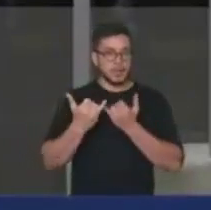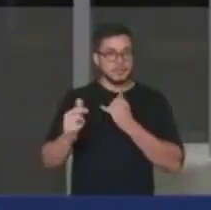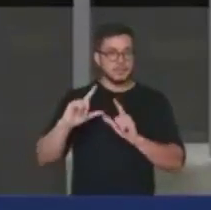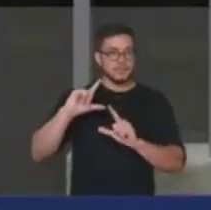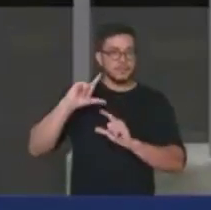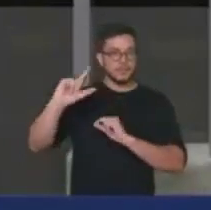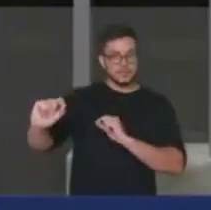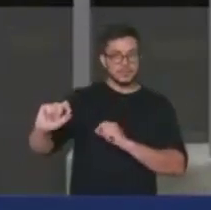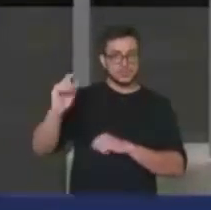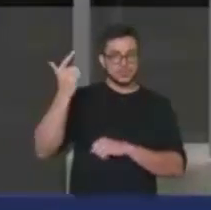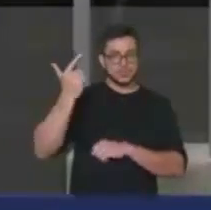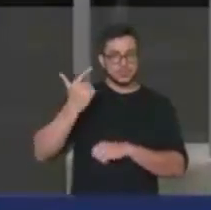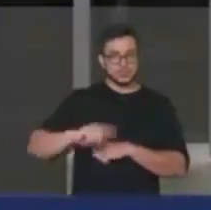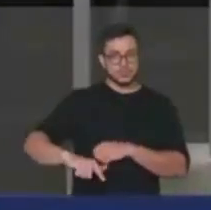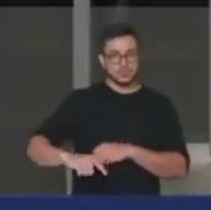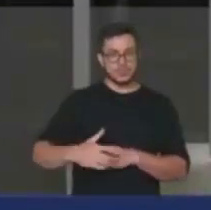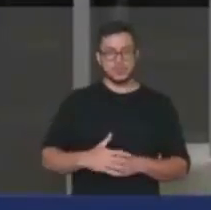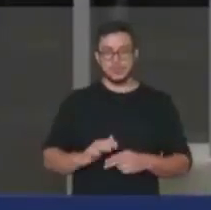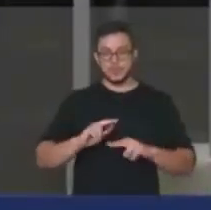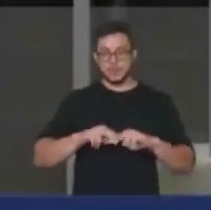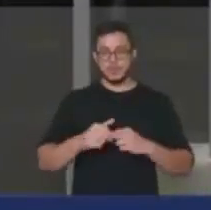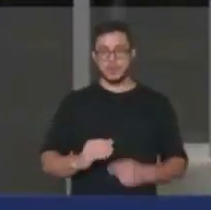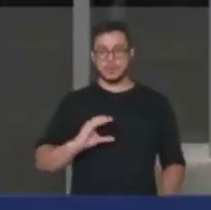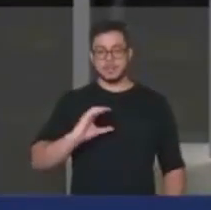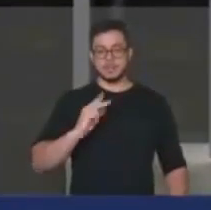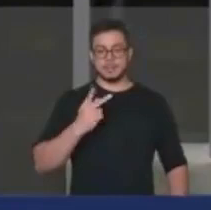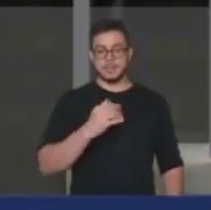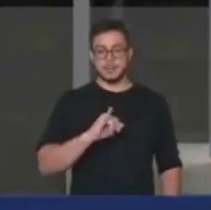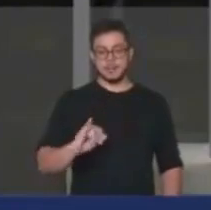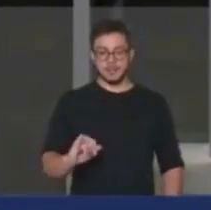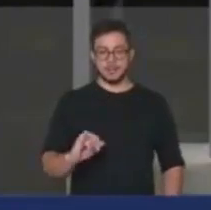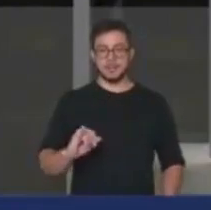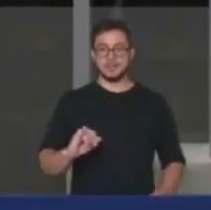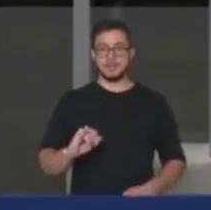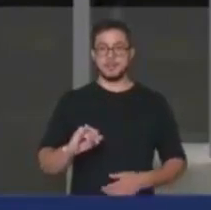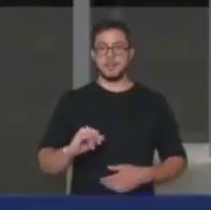Afinal de contas, a CPI das joias já atingiu mais de 100 assinaturas.